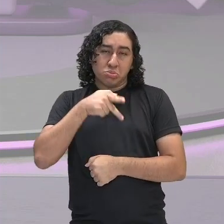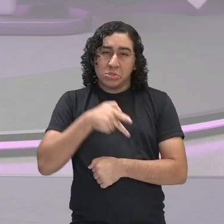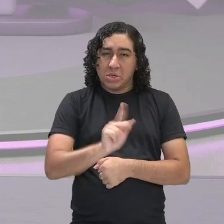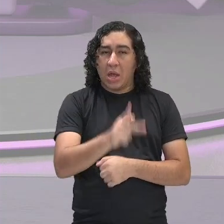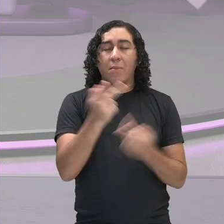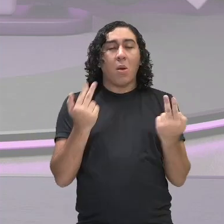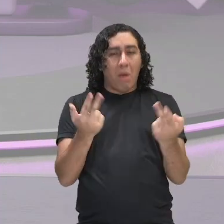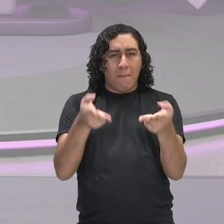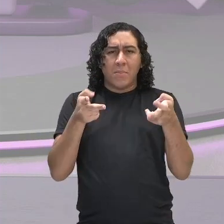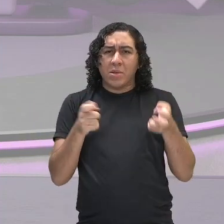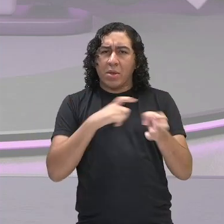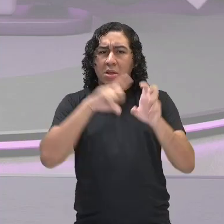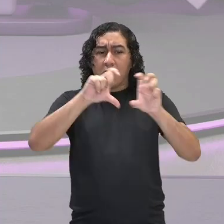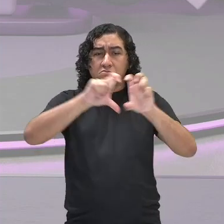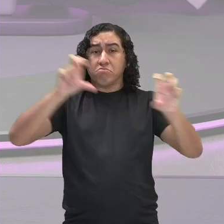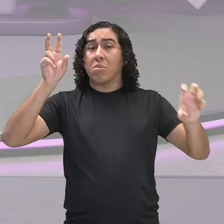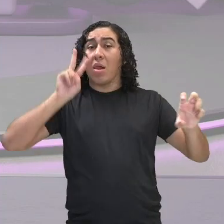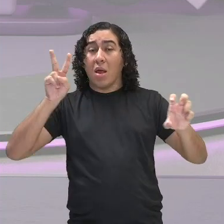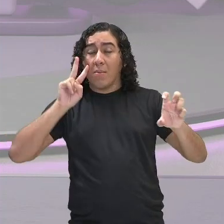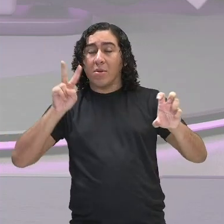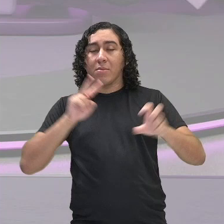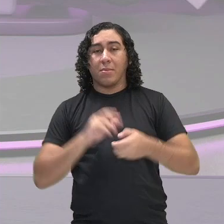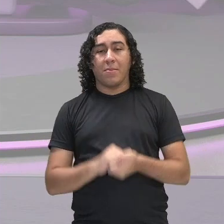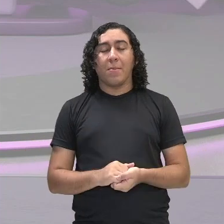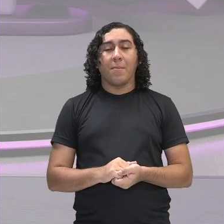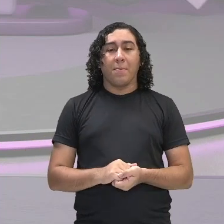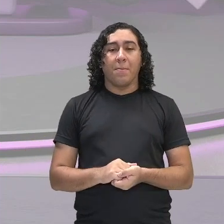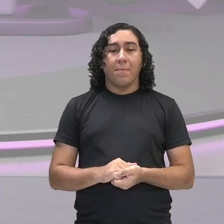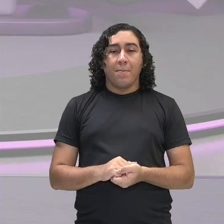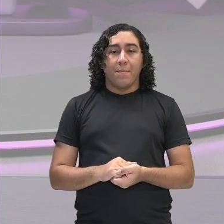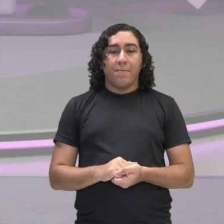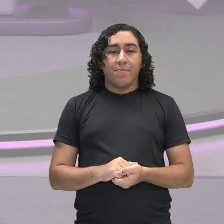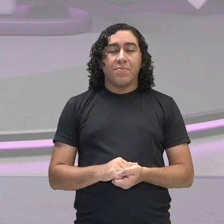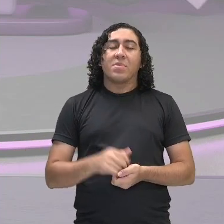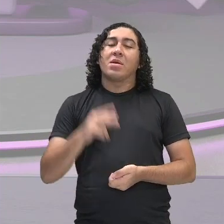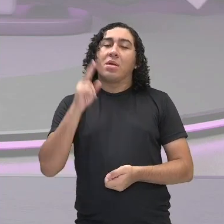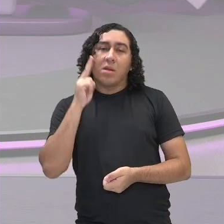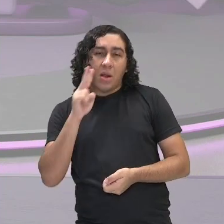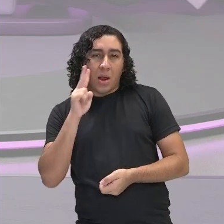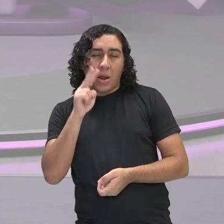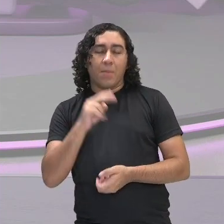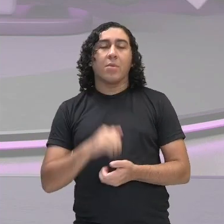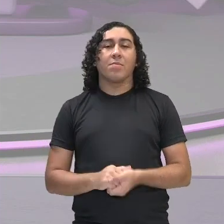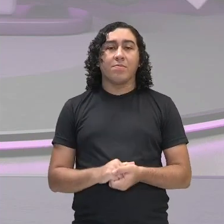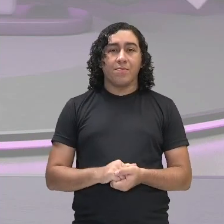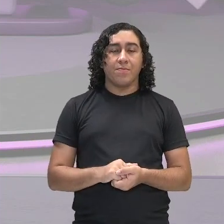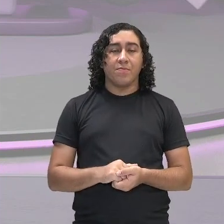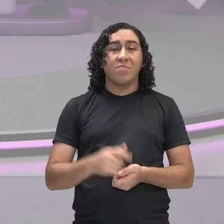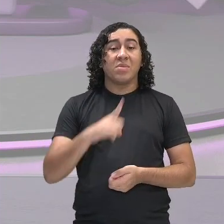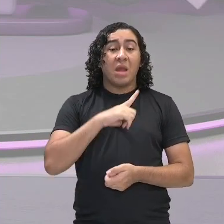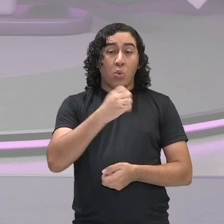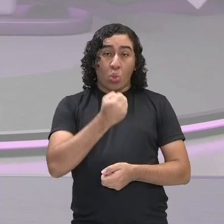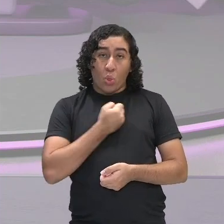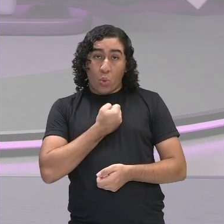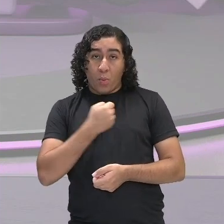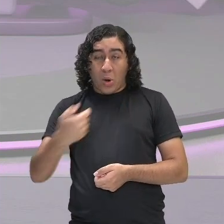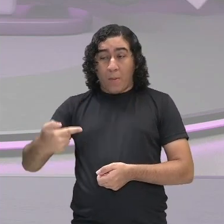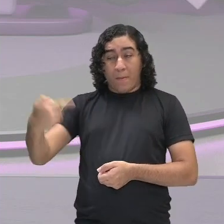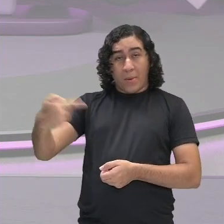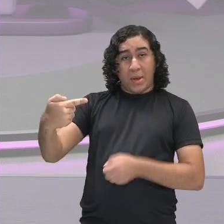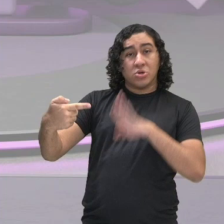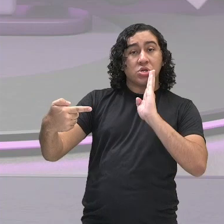nós vimos ali na nossa TV interativa, tá? Então, não te esquece, para você obter o primeiro termo, você precisa